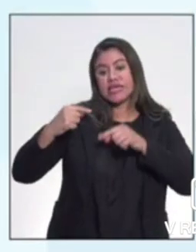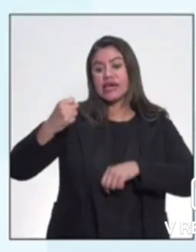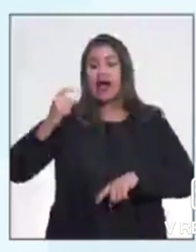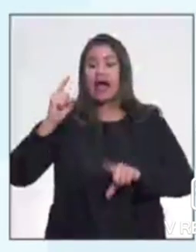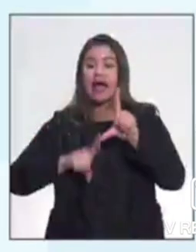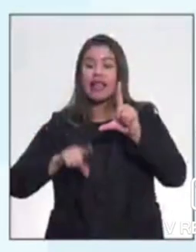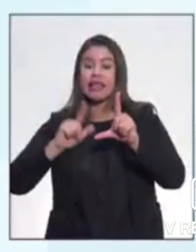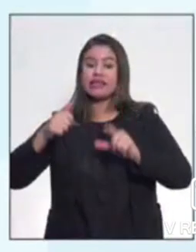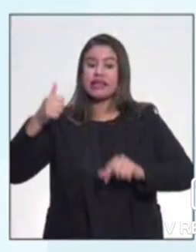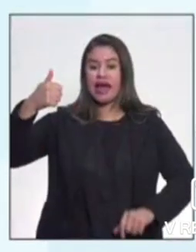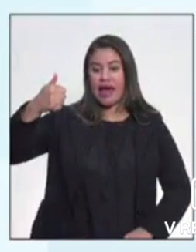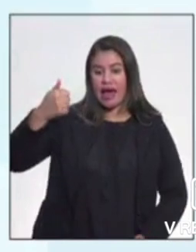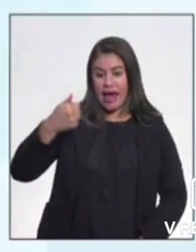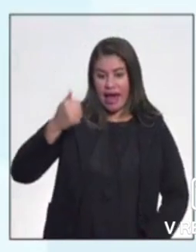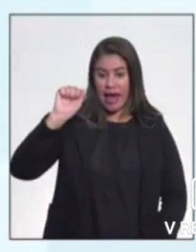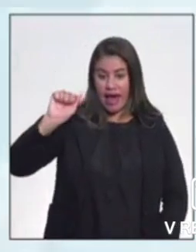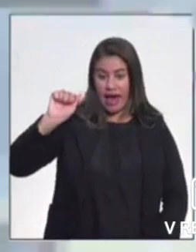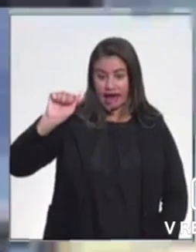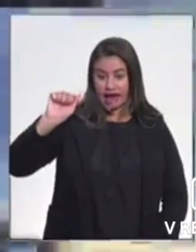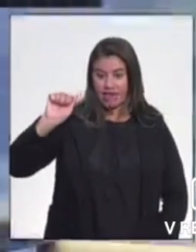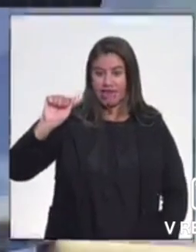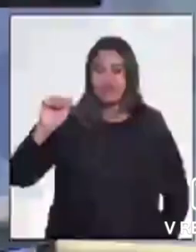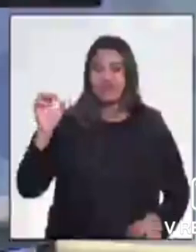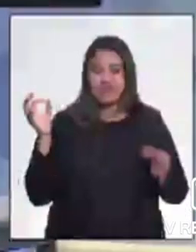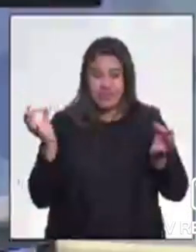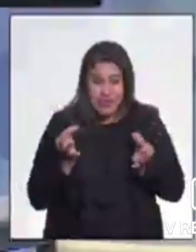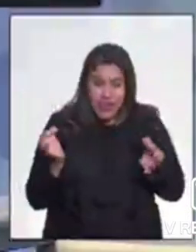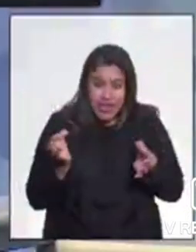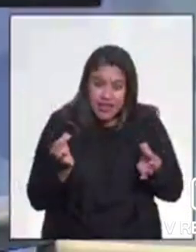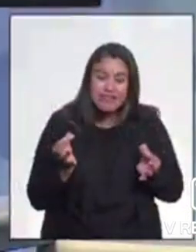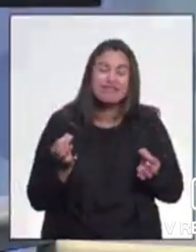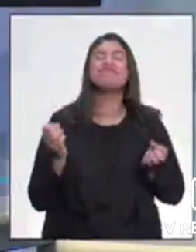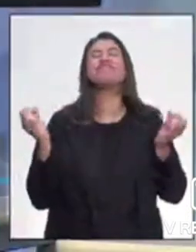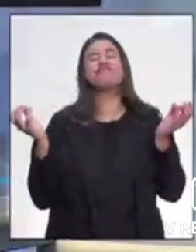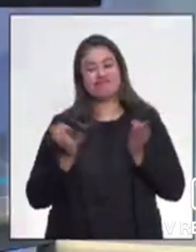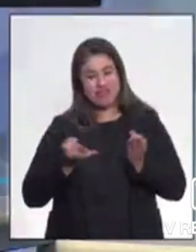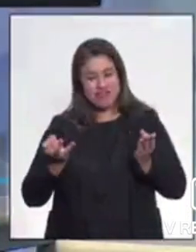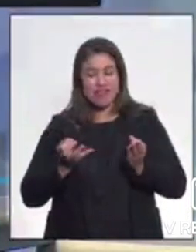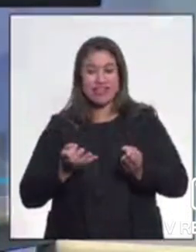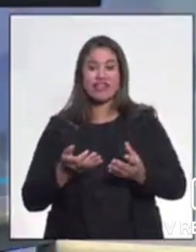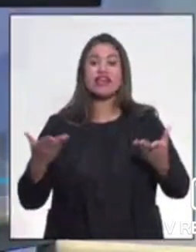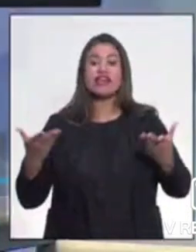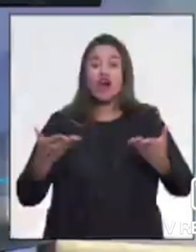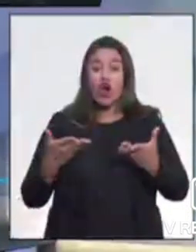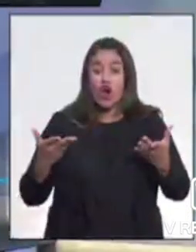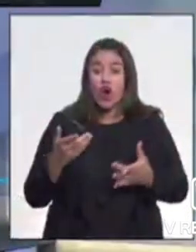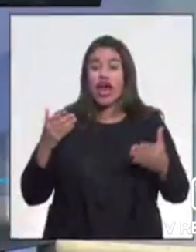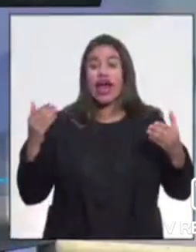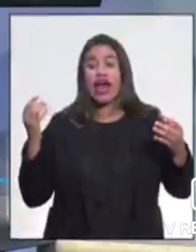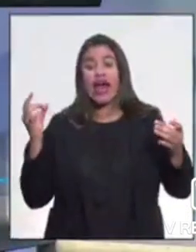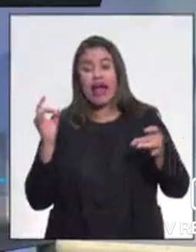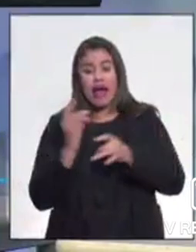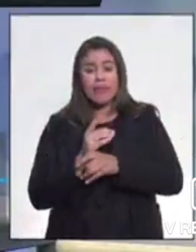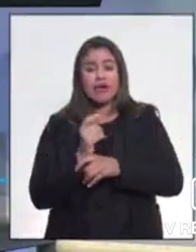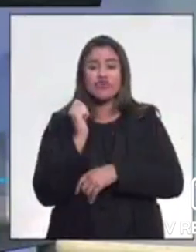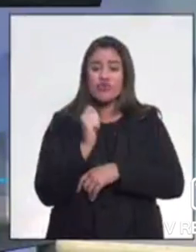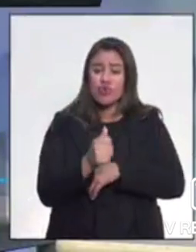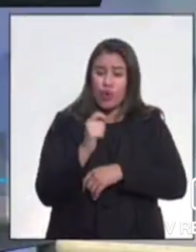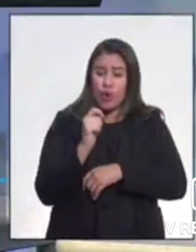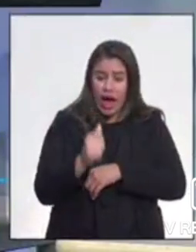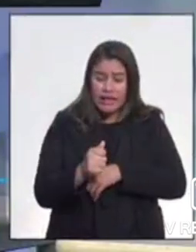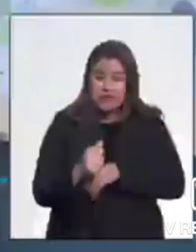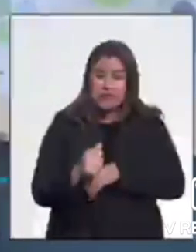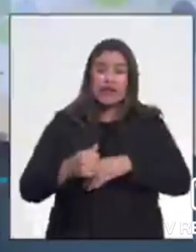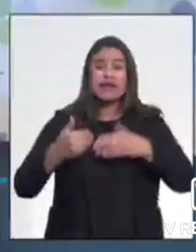professor? Perfeito. Então, tá. Então, agora, para a gente estar finalizando a nossa aula, eu vou pedir para